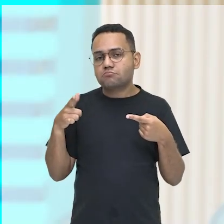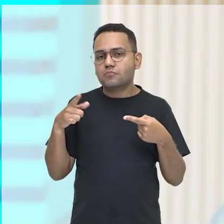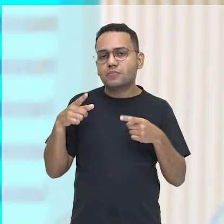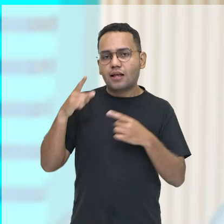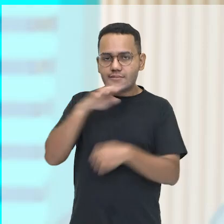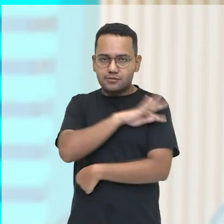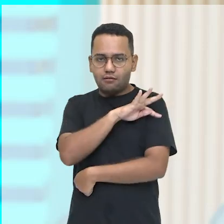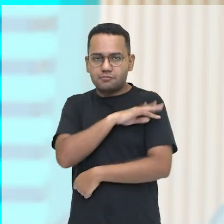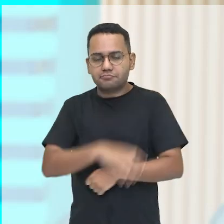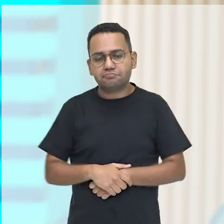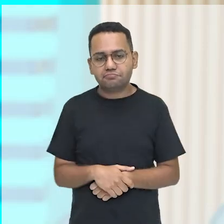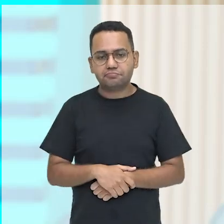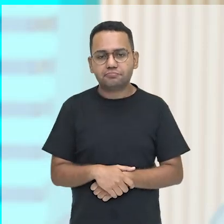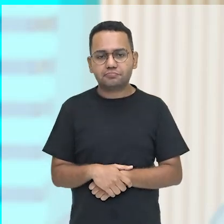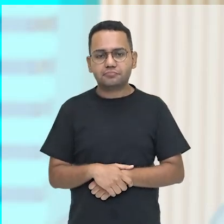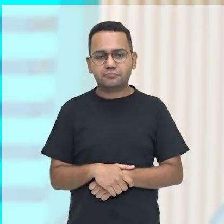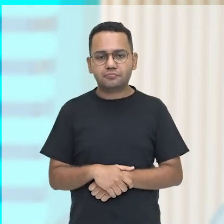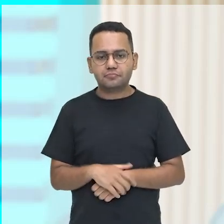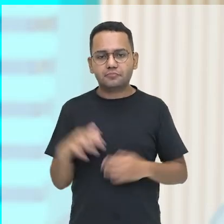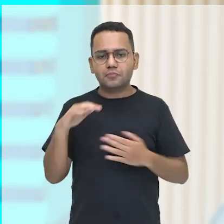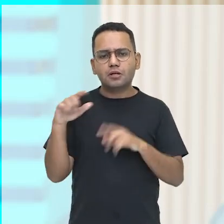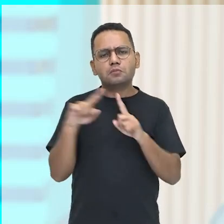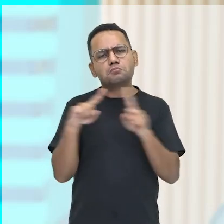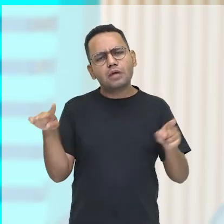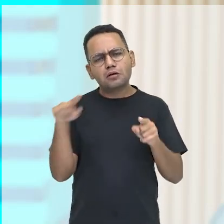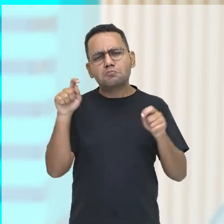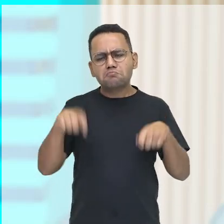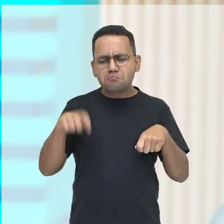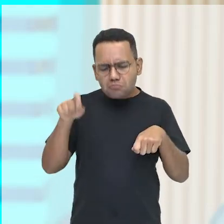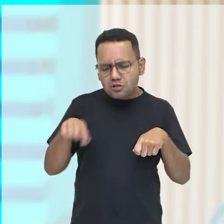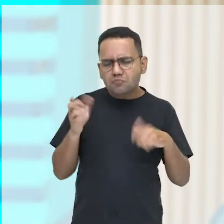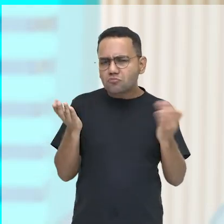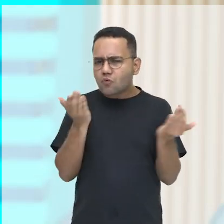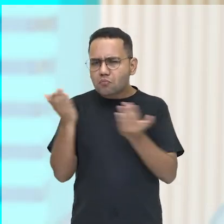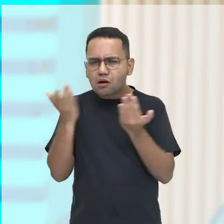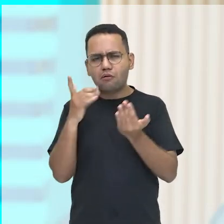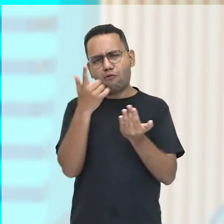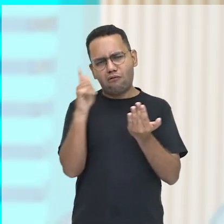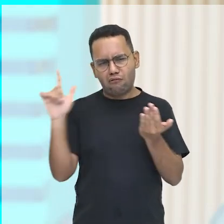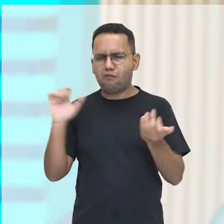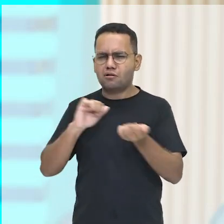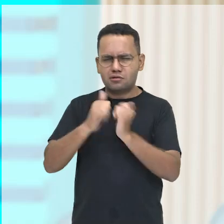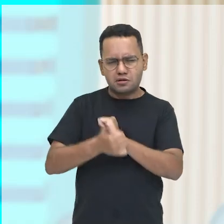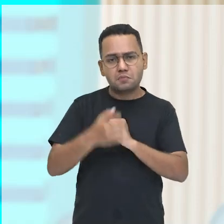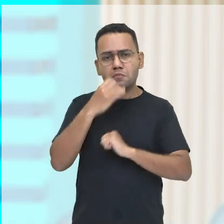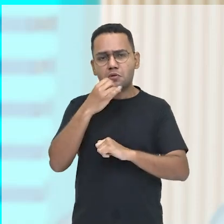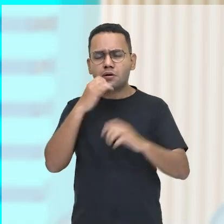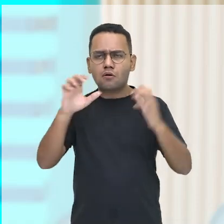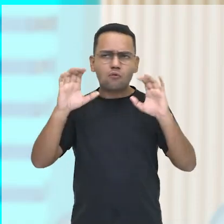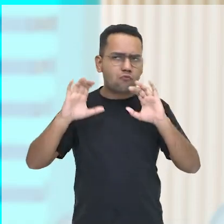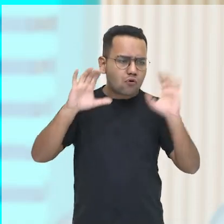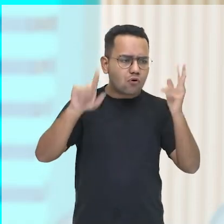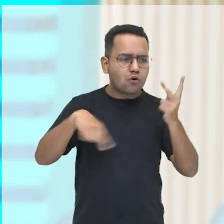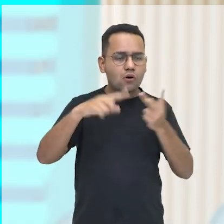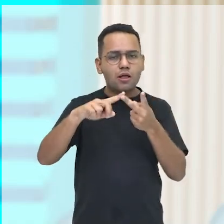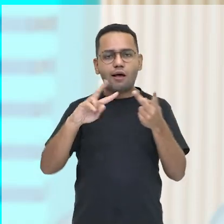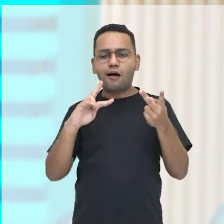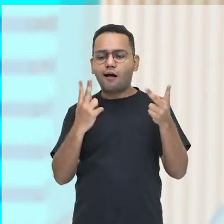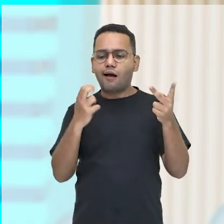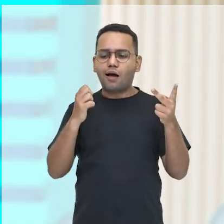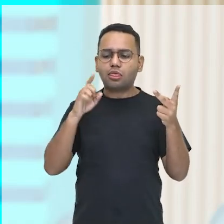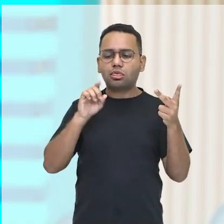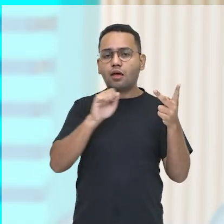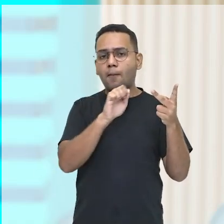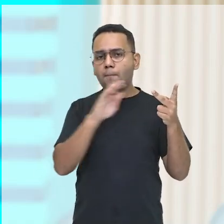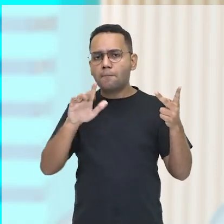pode associar com vários outros esportes também, como handball, voleibol, tem elementos de vários tipos